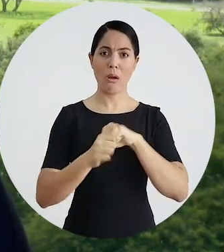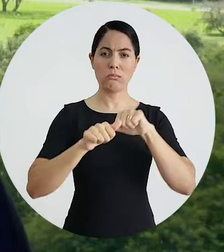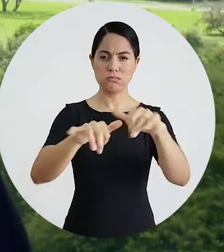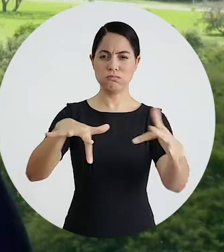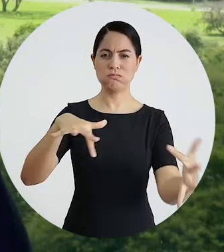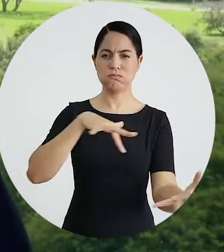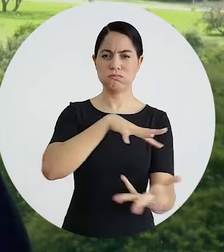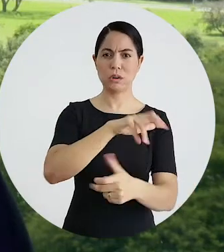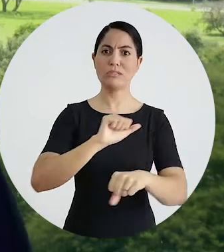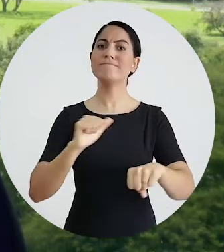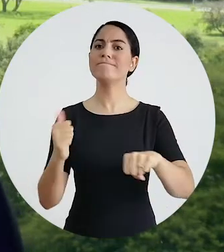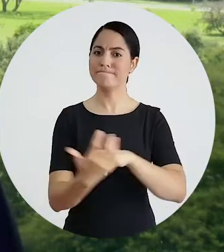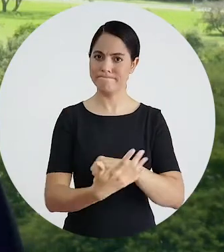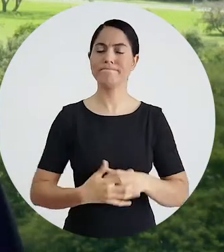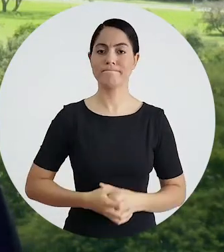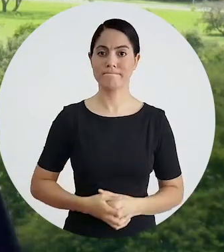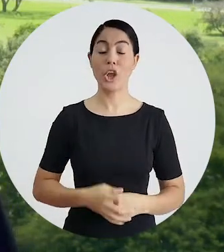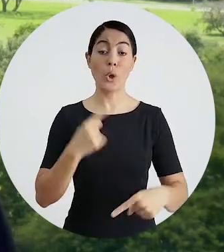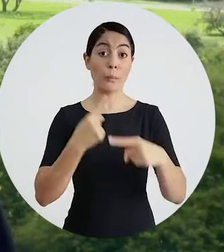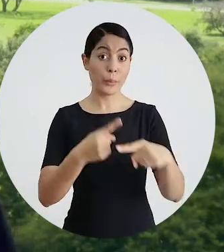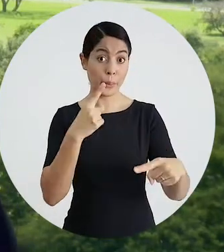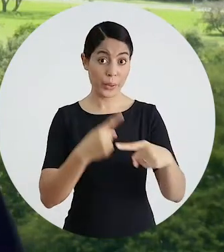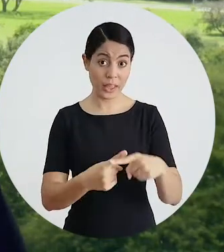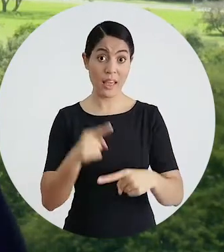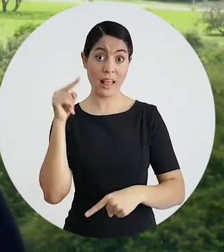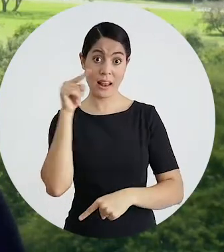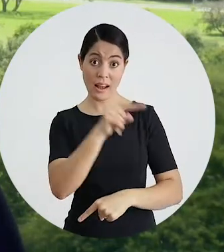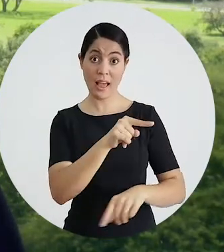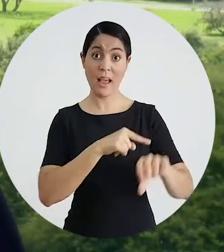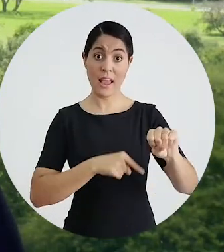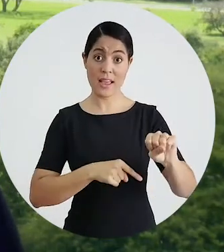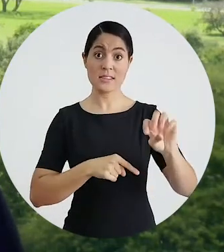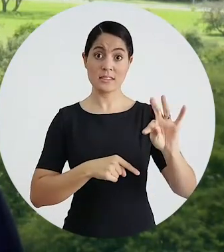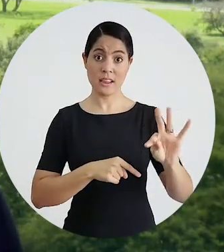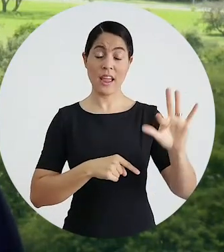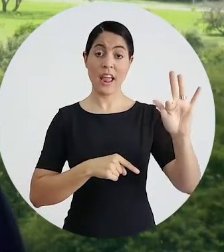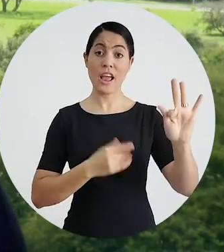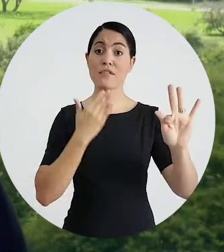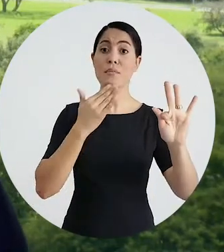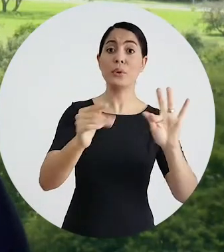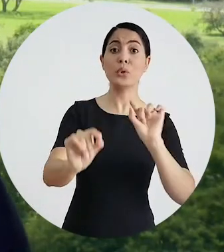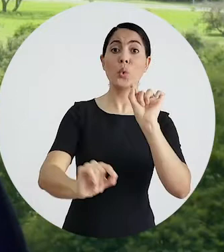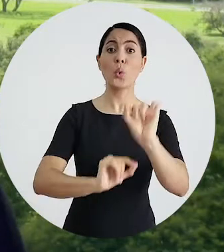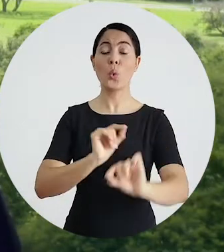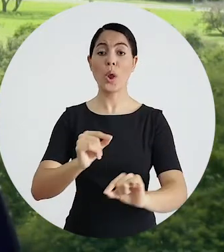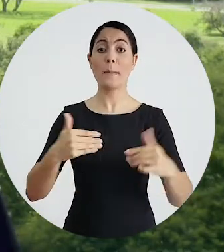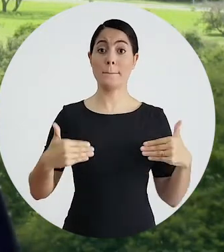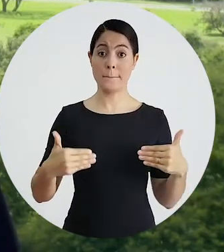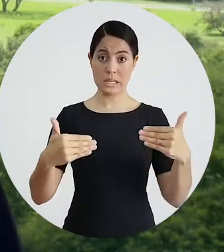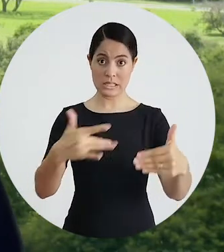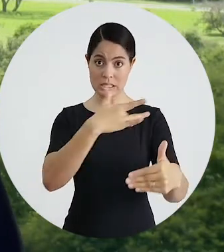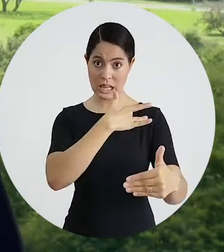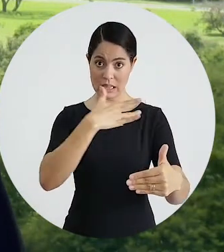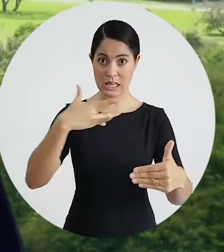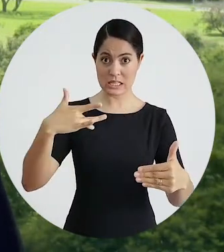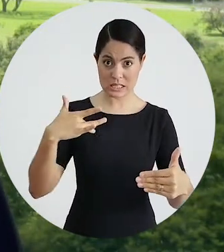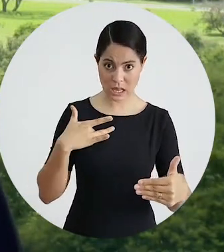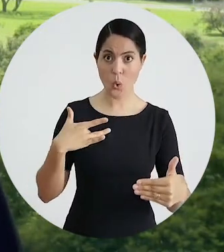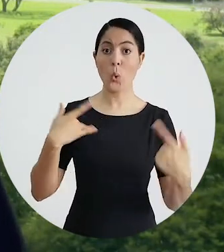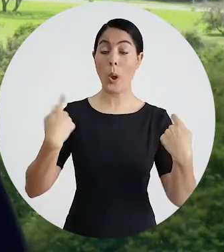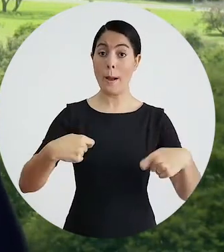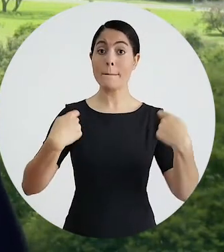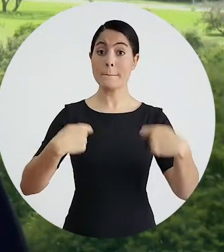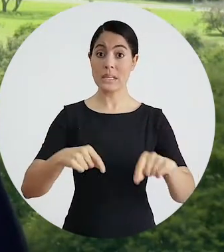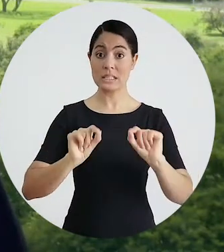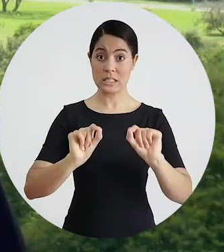da Covid-19. Isso porque o Supremo, por unanimidade, referendou medida cautelar para determinar que o Ministério da